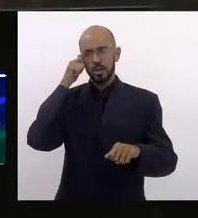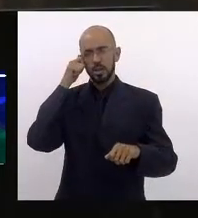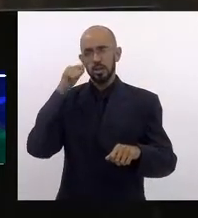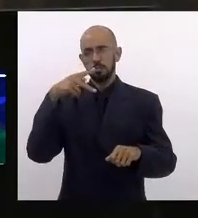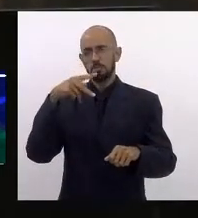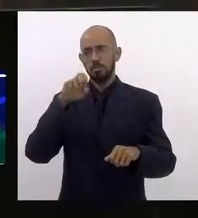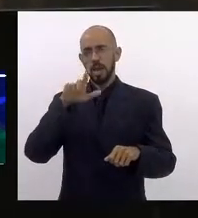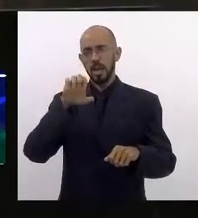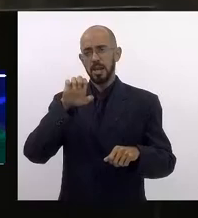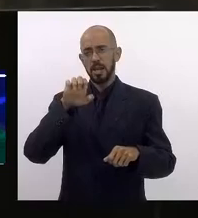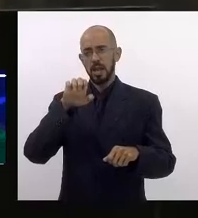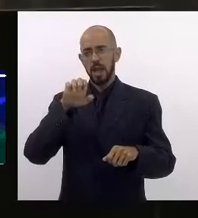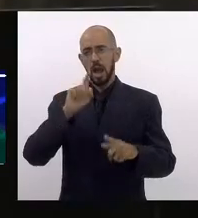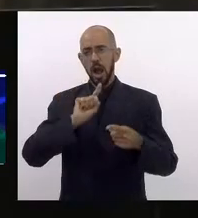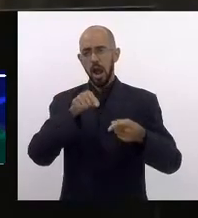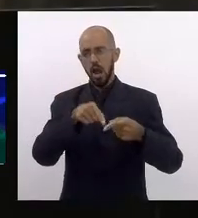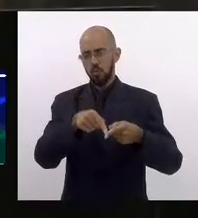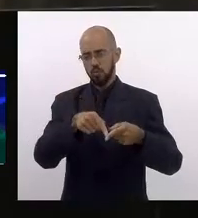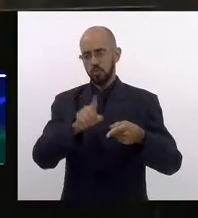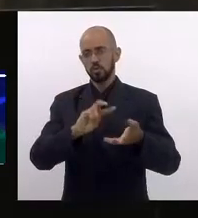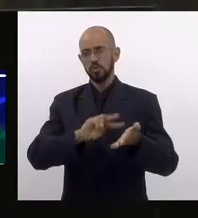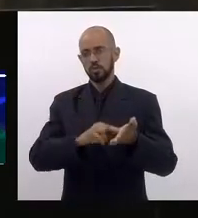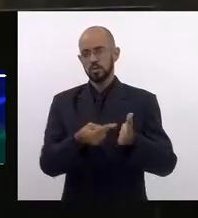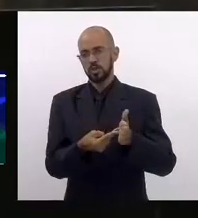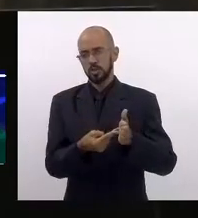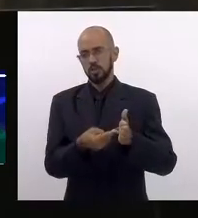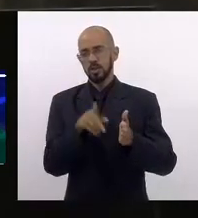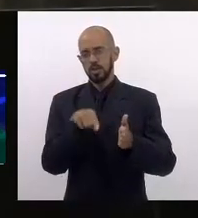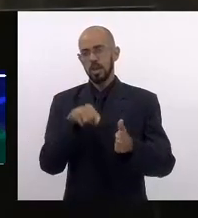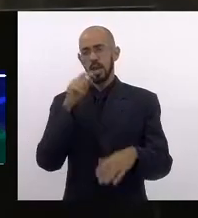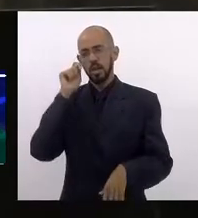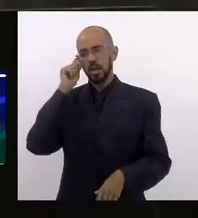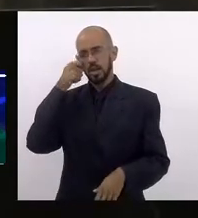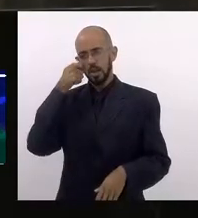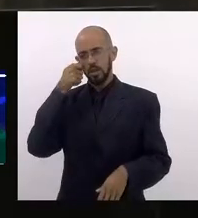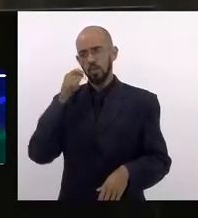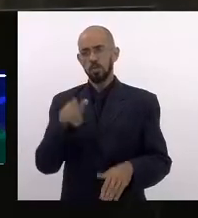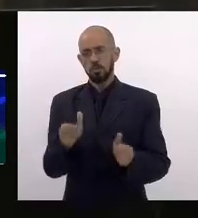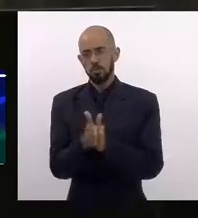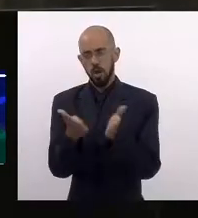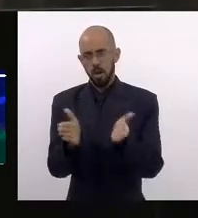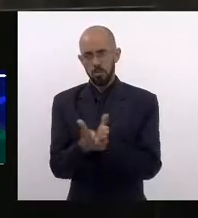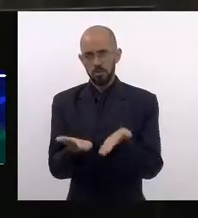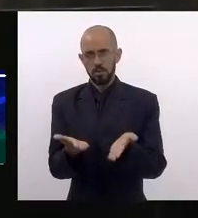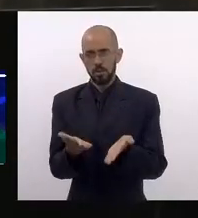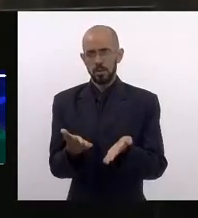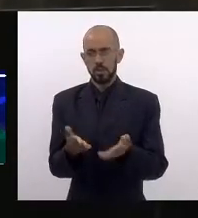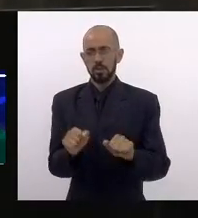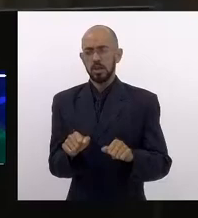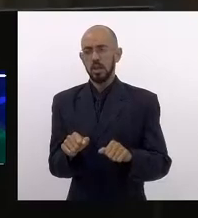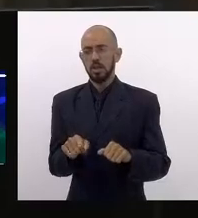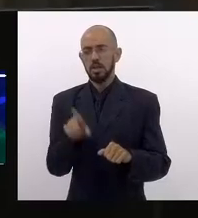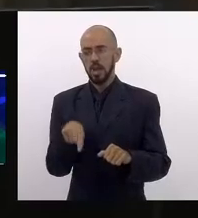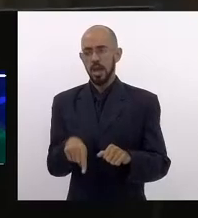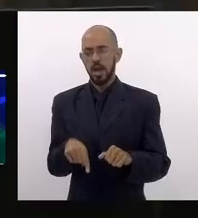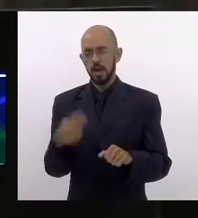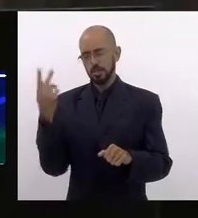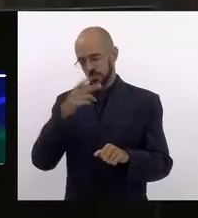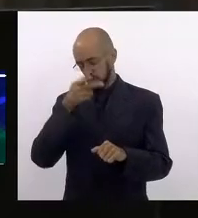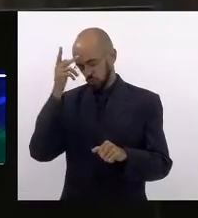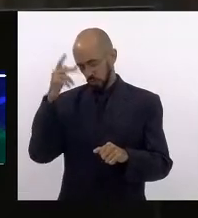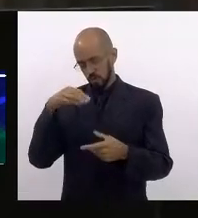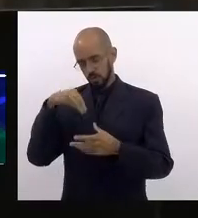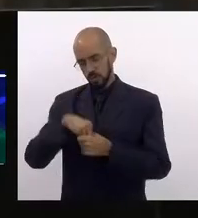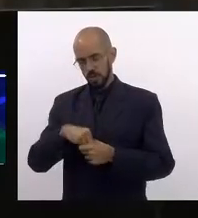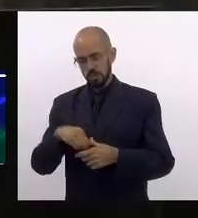Pele-alvo significa que a pele-alvo é a preta, é a pobre, é as que estão dentro da favela